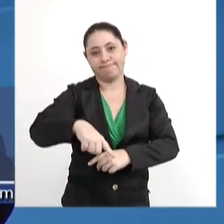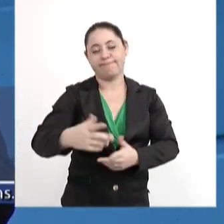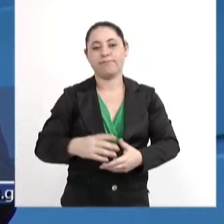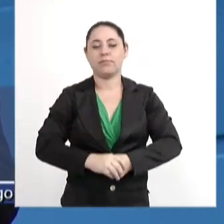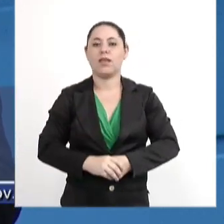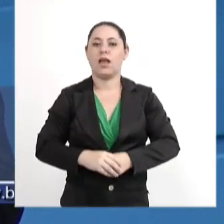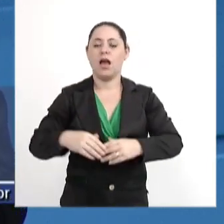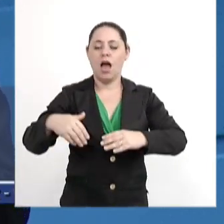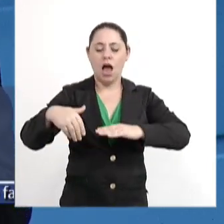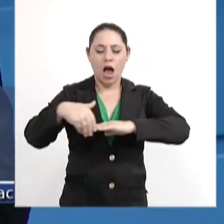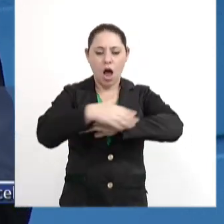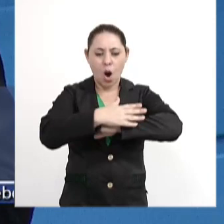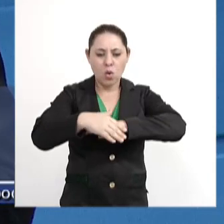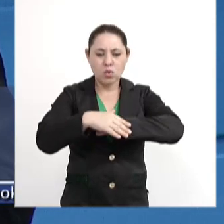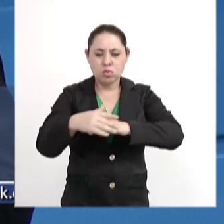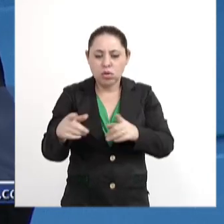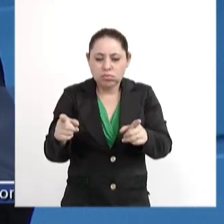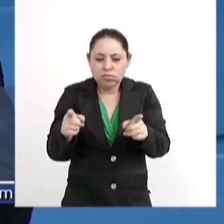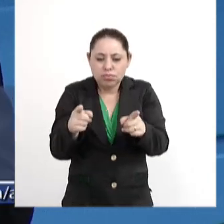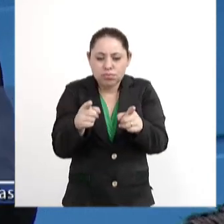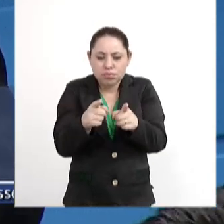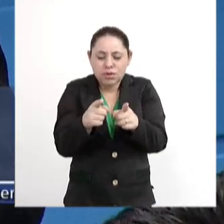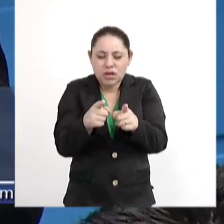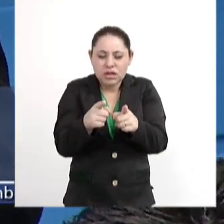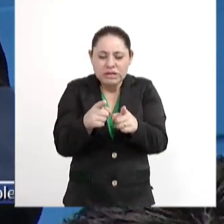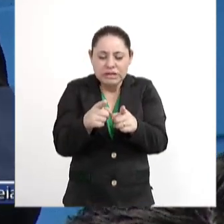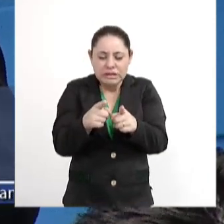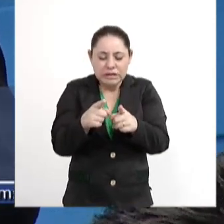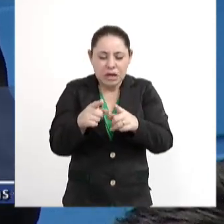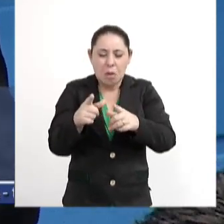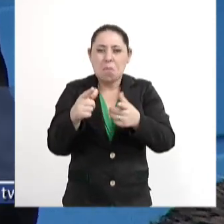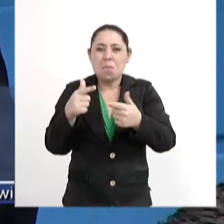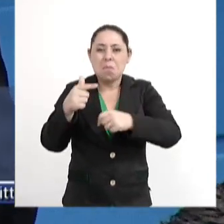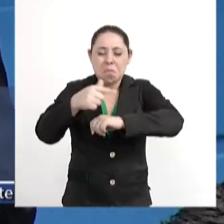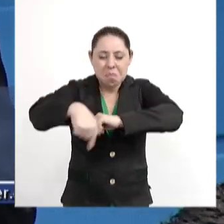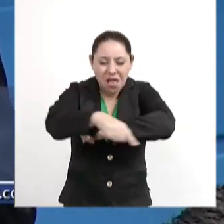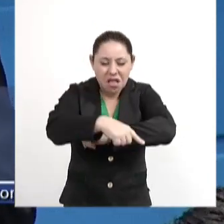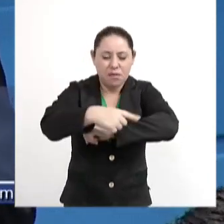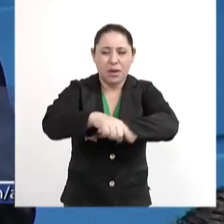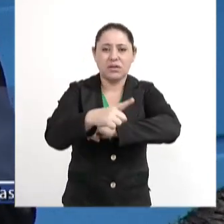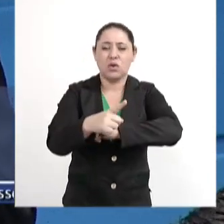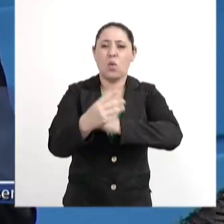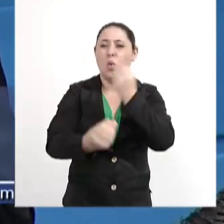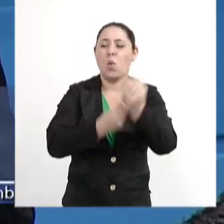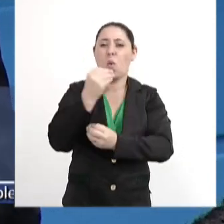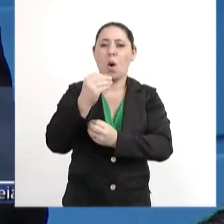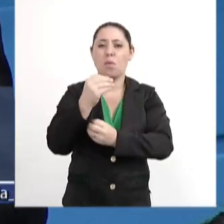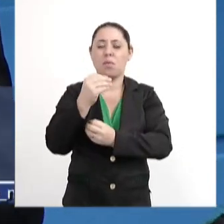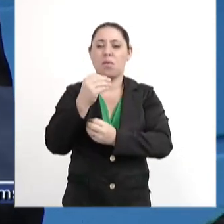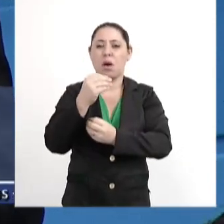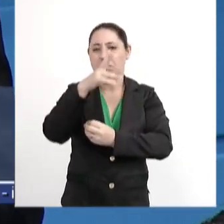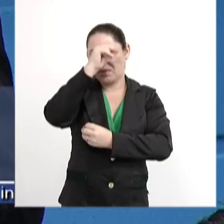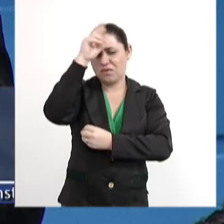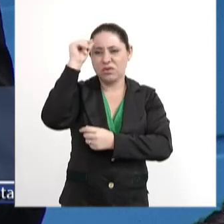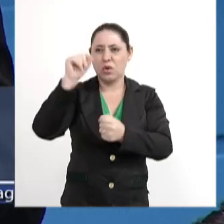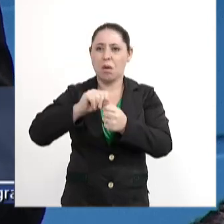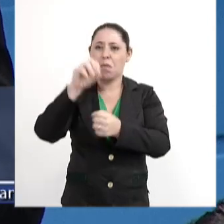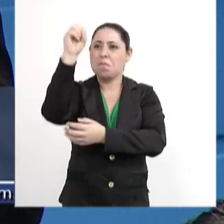a rua é muito estreita, o asfalto está totalmente deteriorado, a forma como a prefeitura instalou o semáforo não é